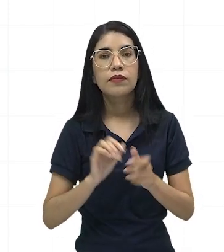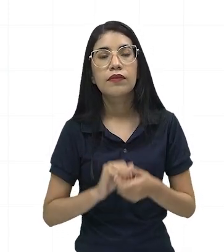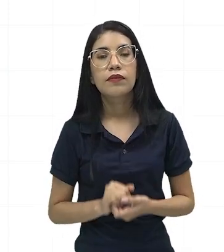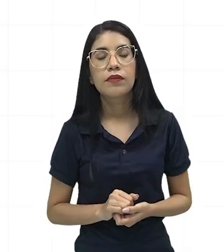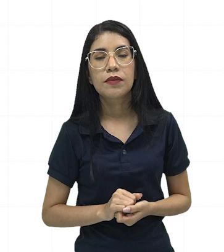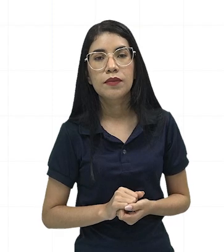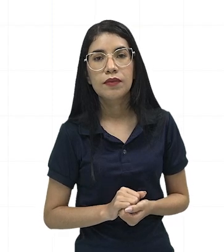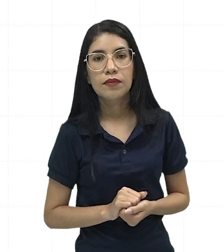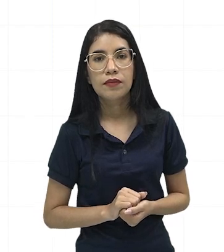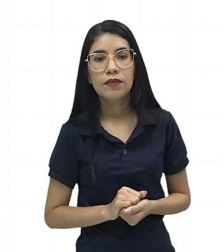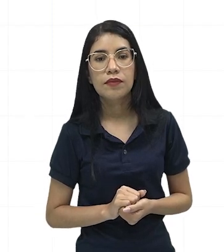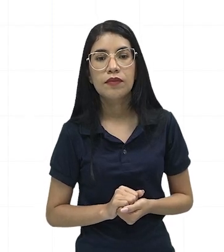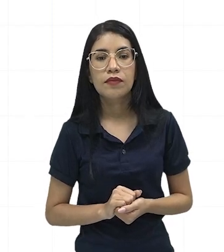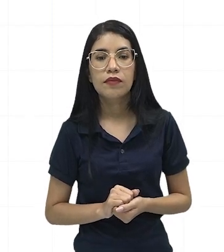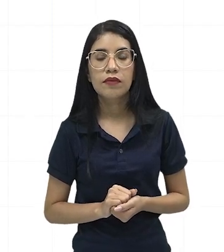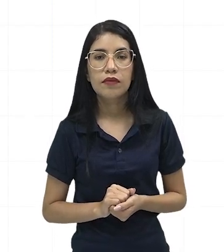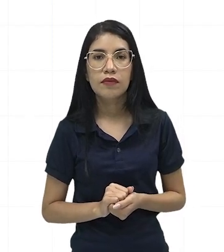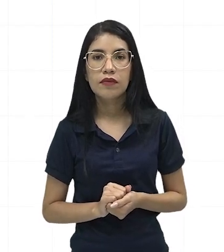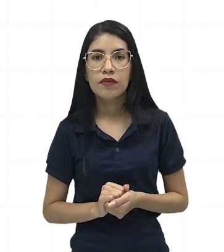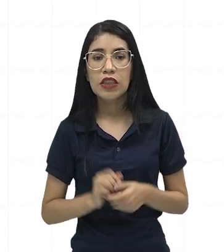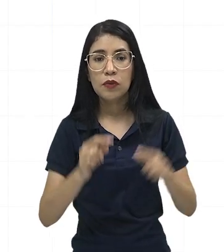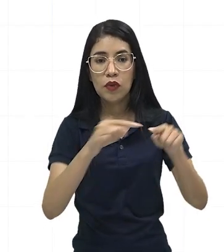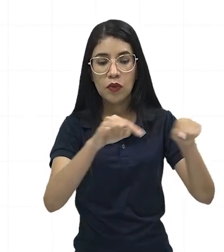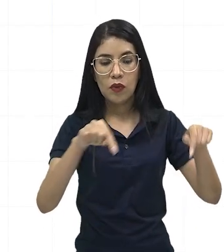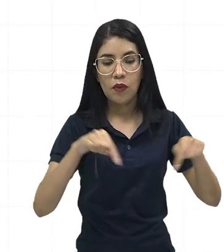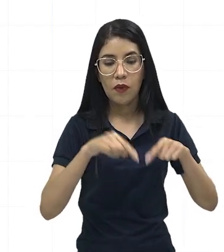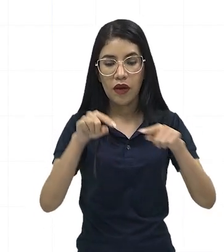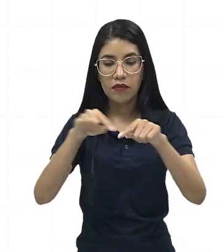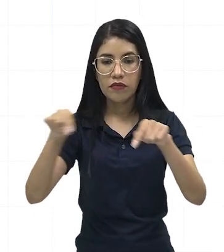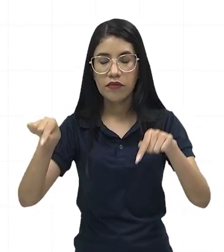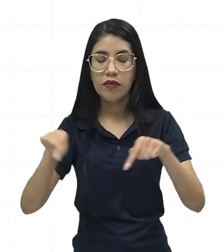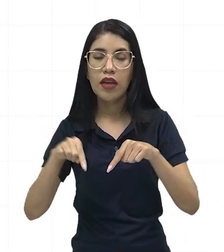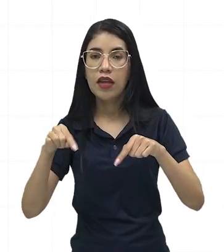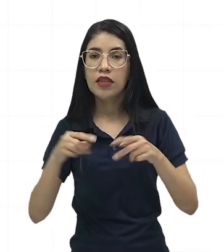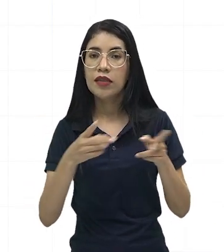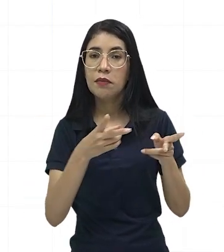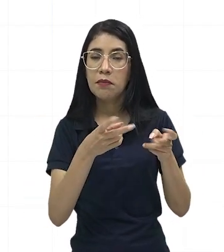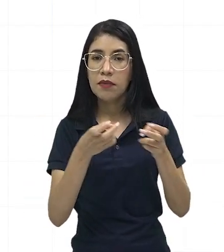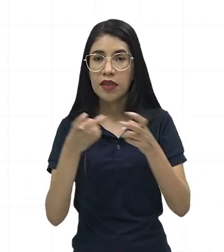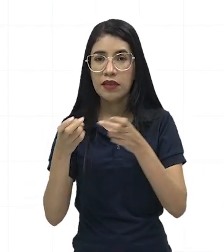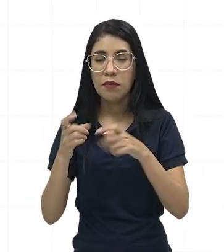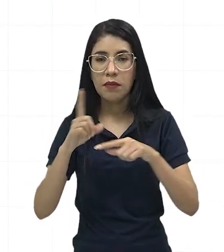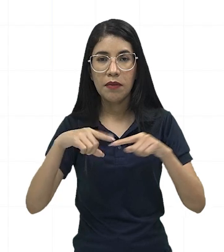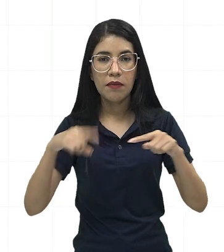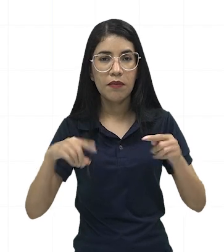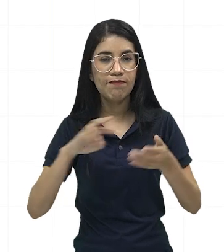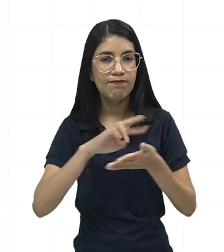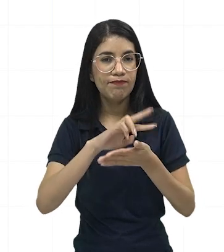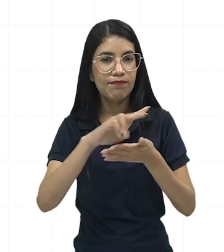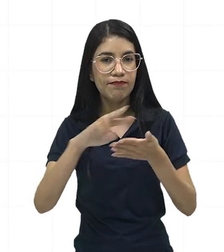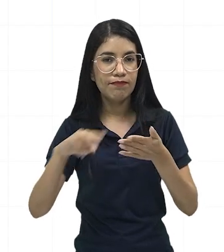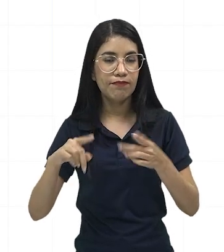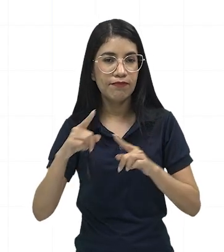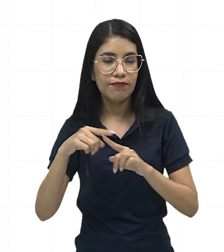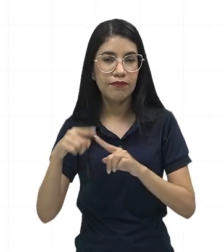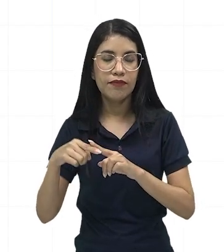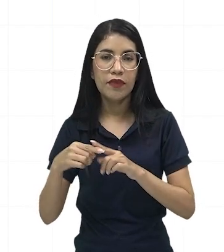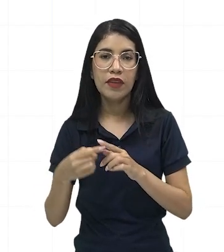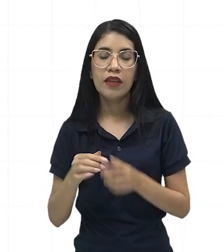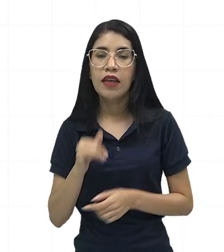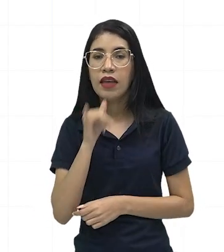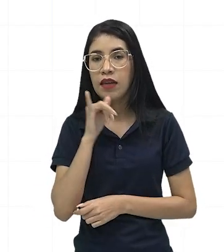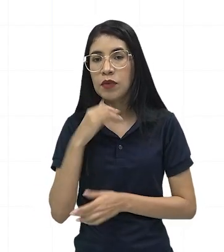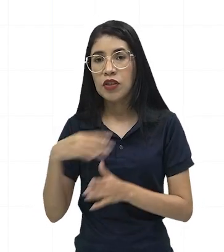nós temos aí, né, em cada cômodo a gente vai observar diversos equipamentos eletrônicos. Quando você chega na